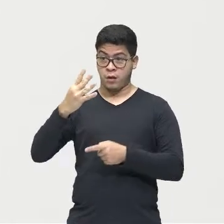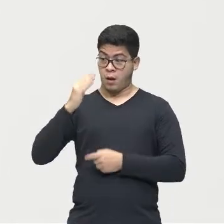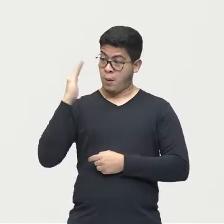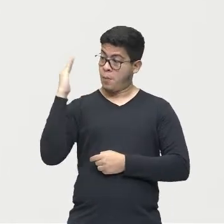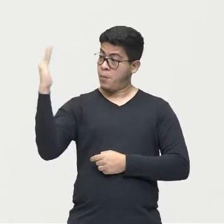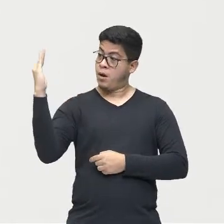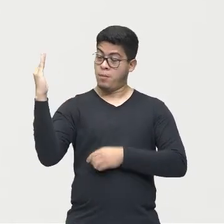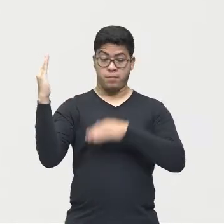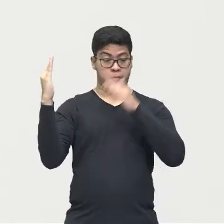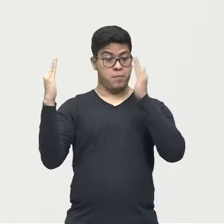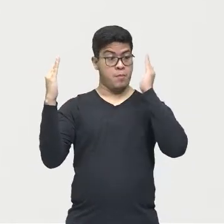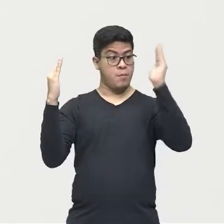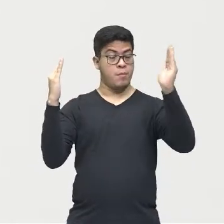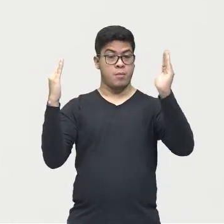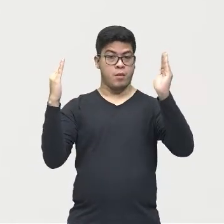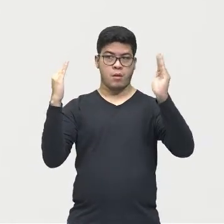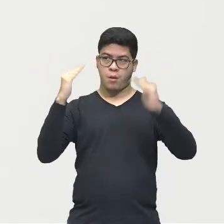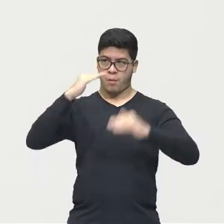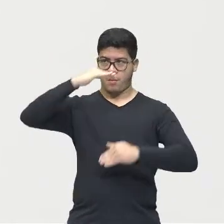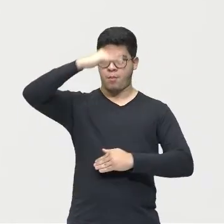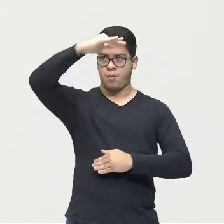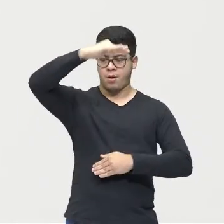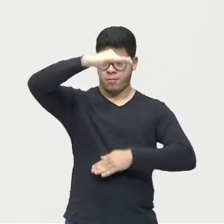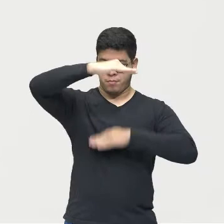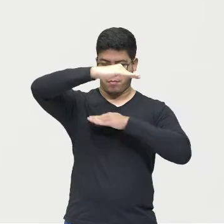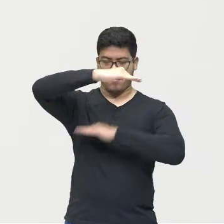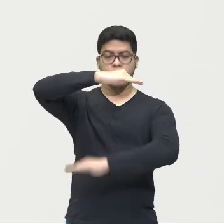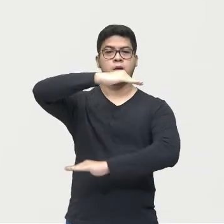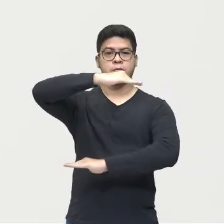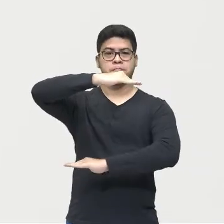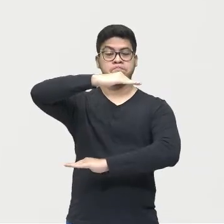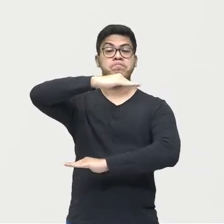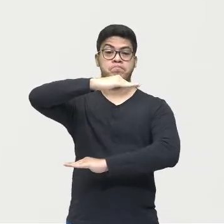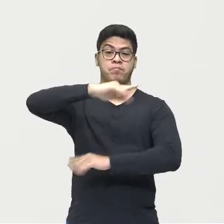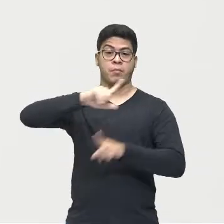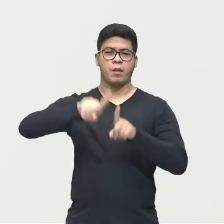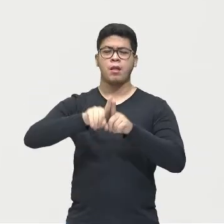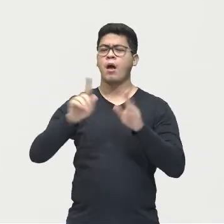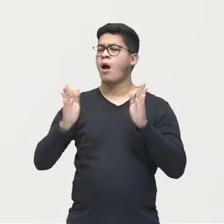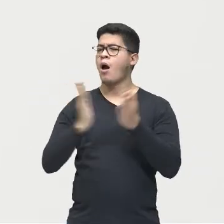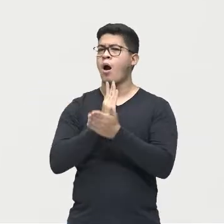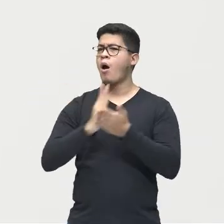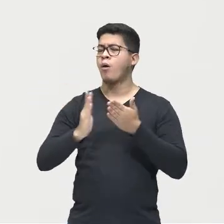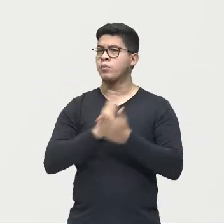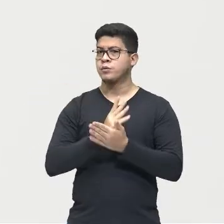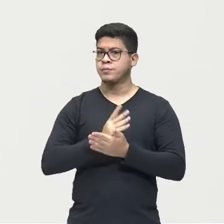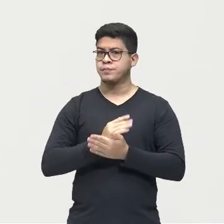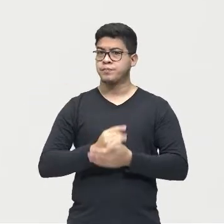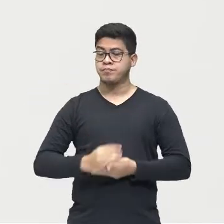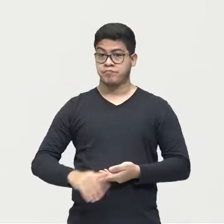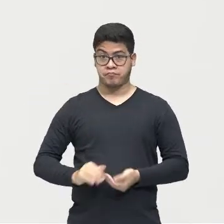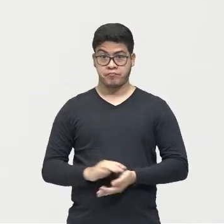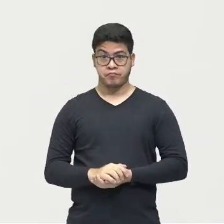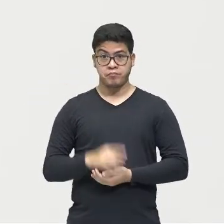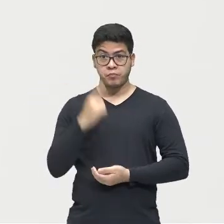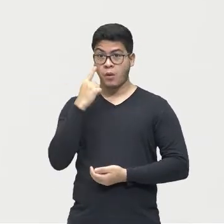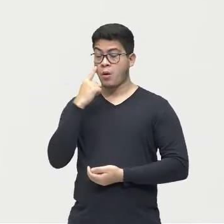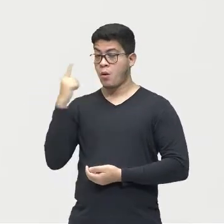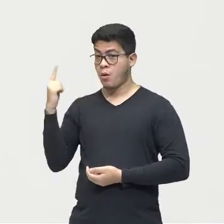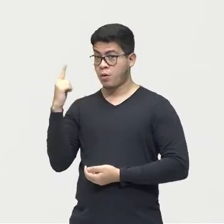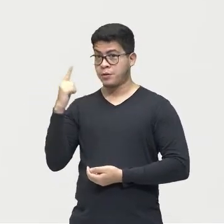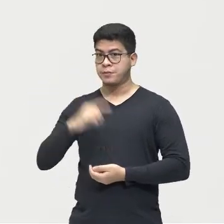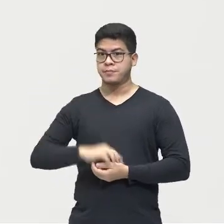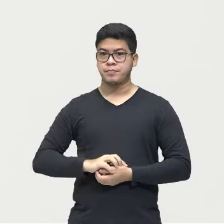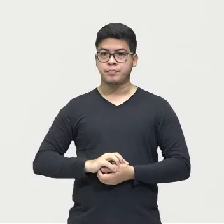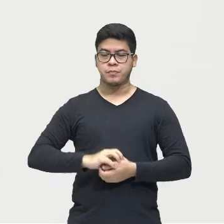paralelos. Classificam-se em... Aí nós temos retângulo com 4 ângulos